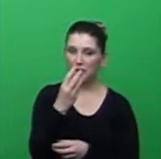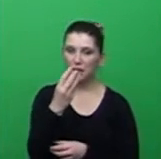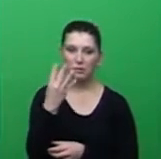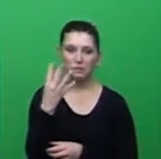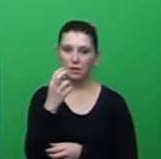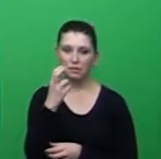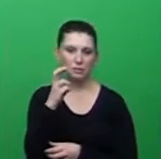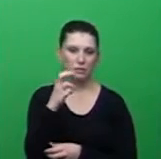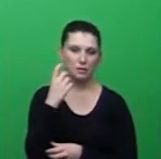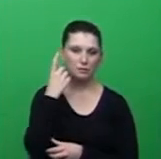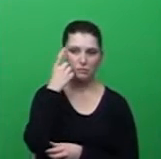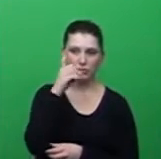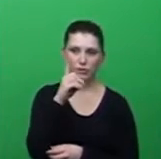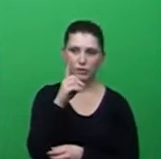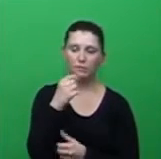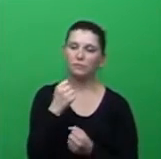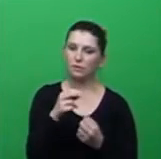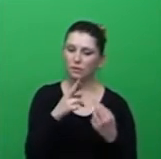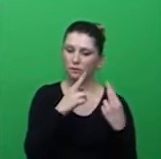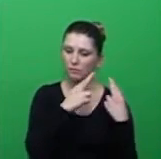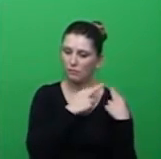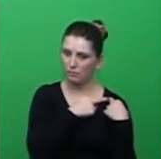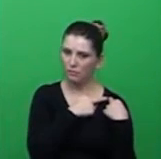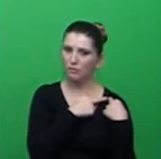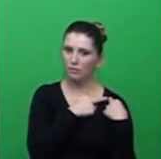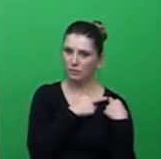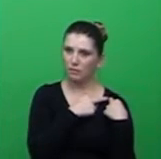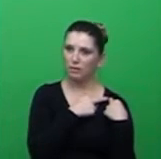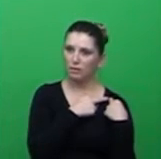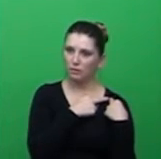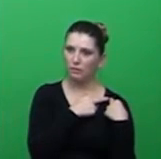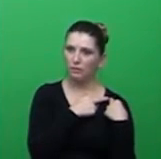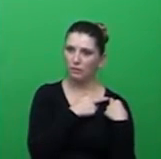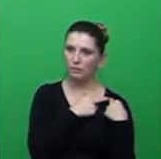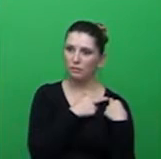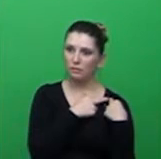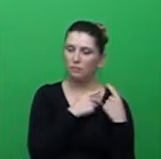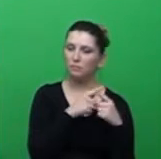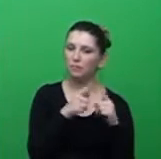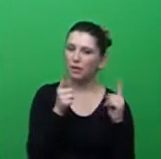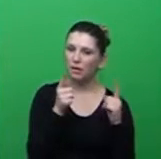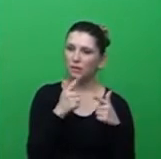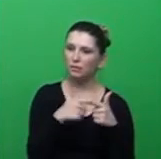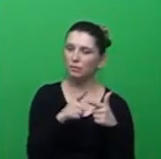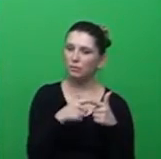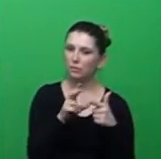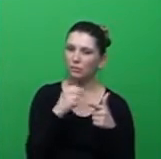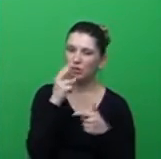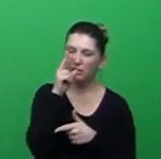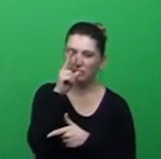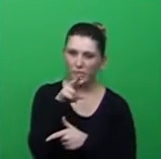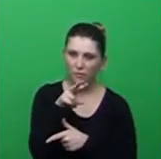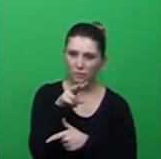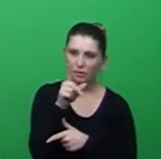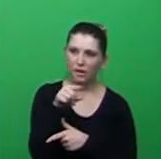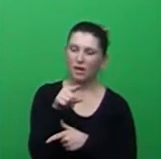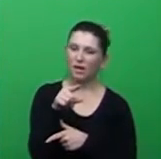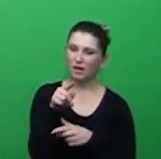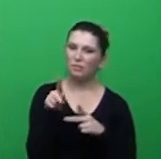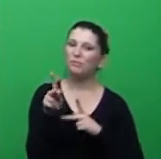com certeza nós tínhamos que responsabilizar a prefeitura e a FANCRI. Mas aquela situação que nós vimos ali, com certeza foi a questão do